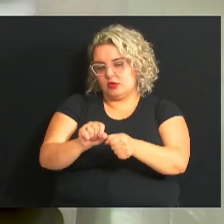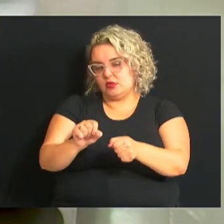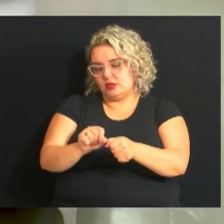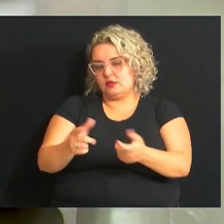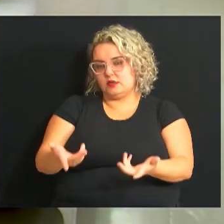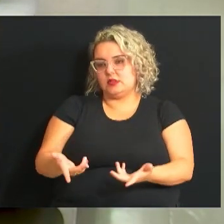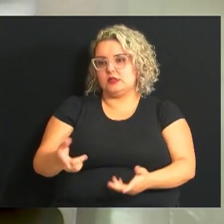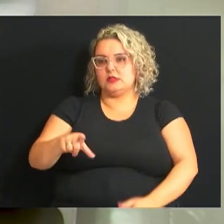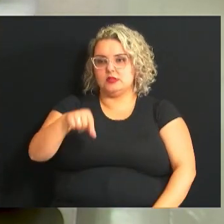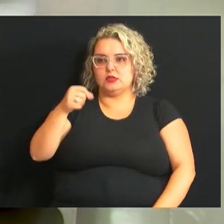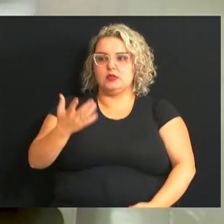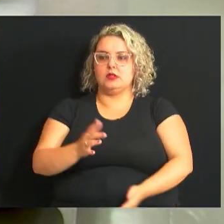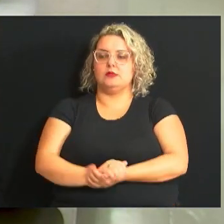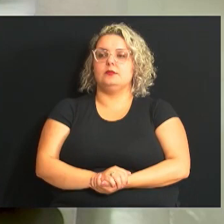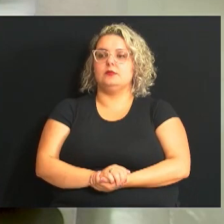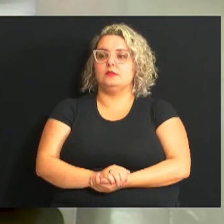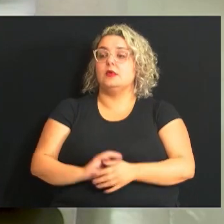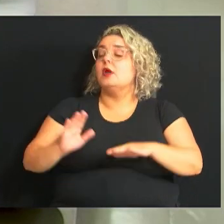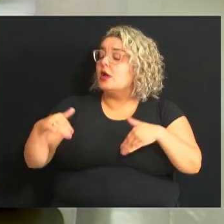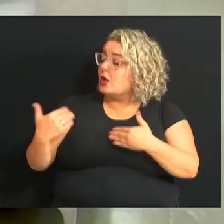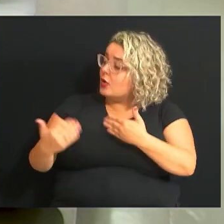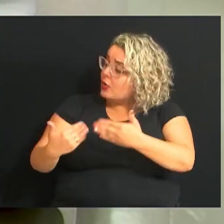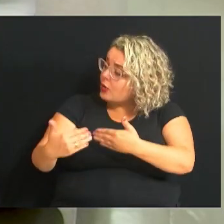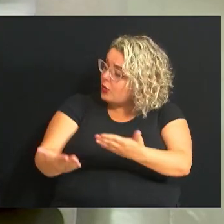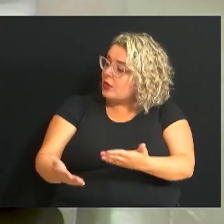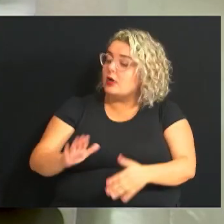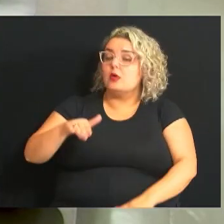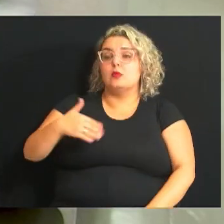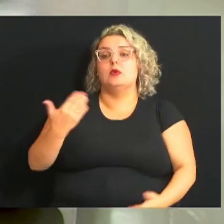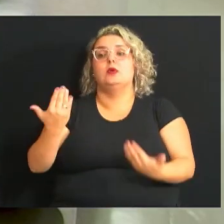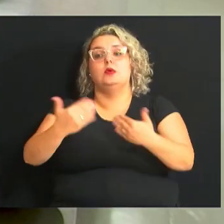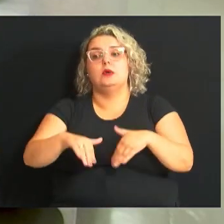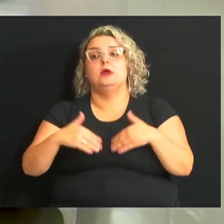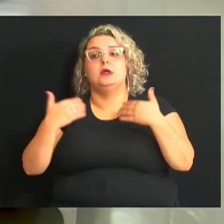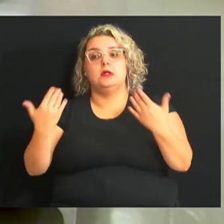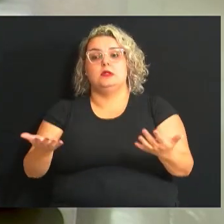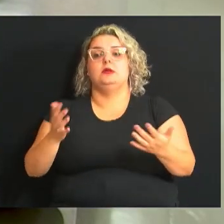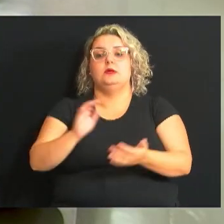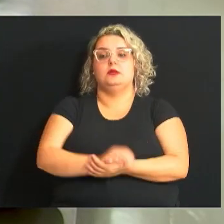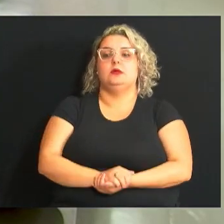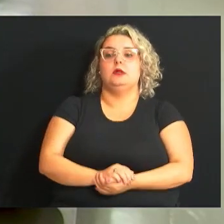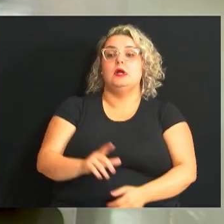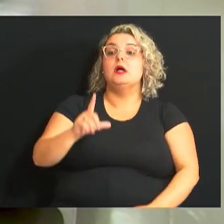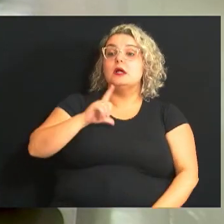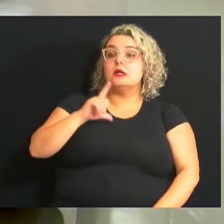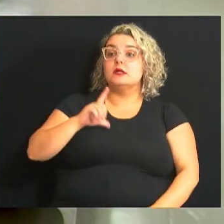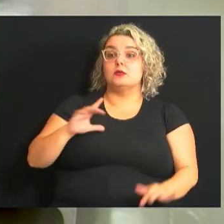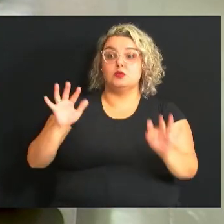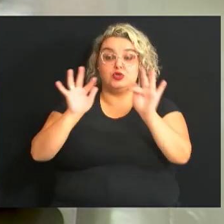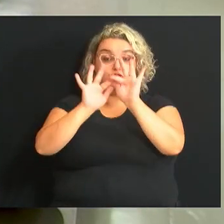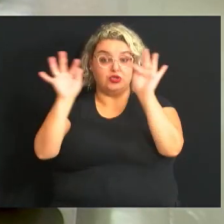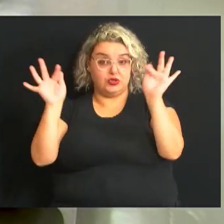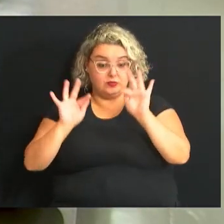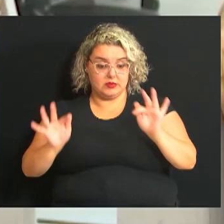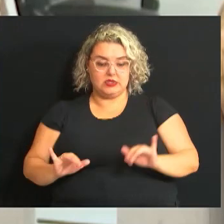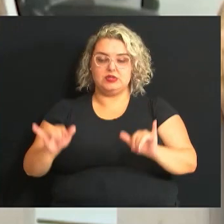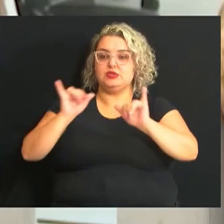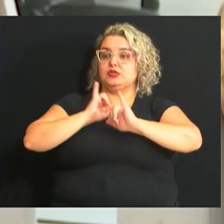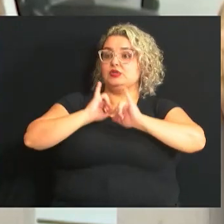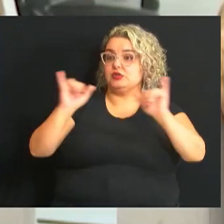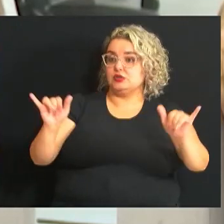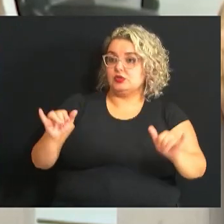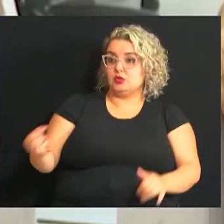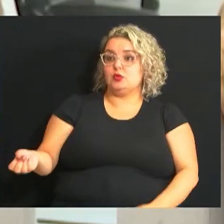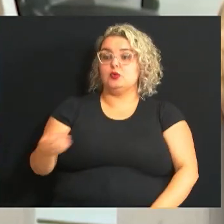Unicamp. Bom, qual o próximo passo? Quando vai ser a prova? Então, nós temos aí uma felicidade de anunciar um novo recorde de